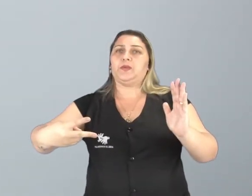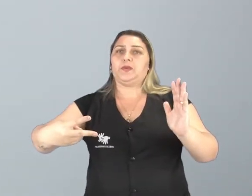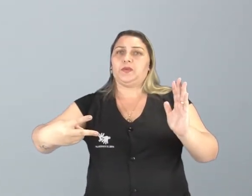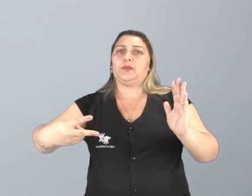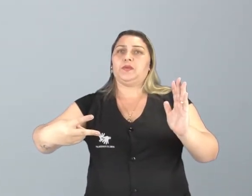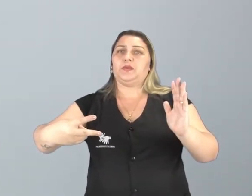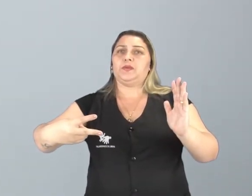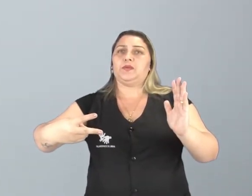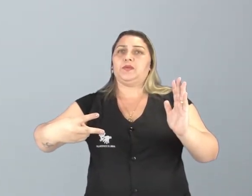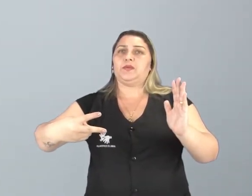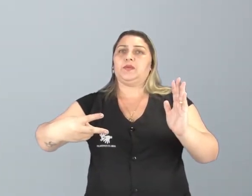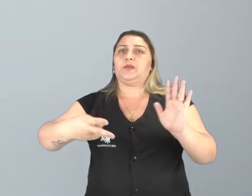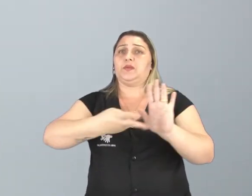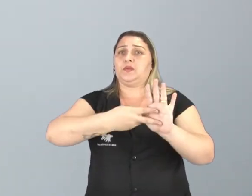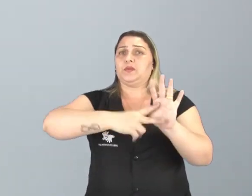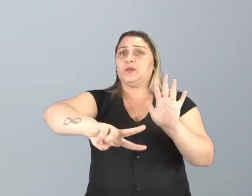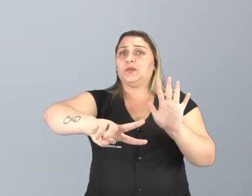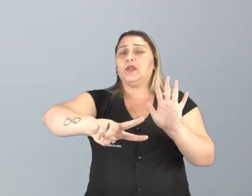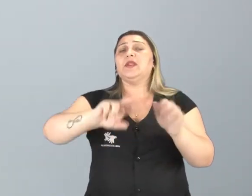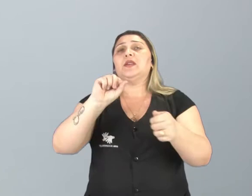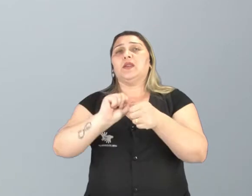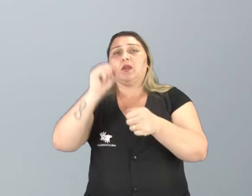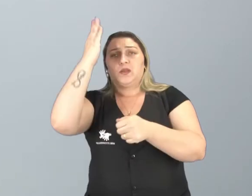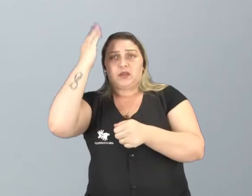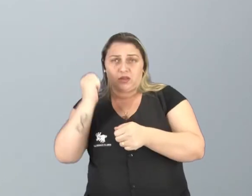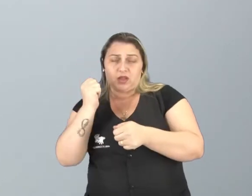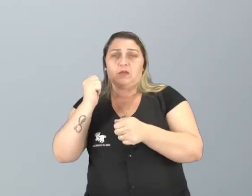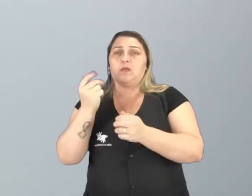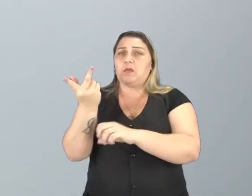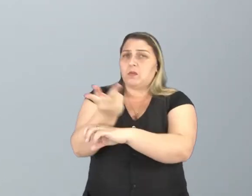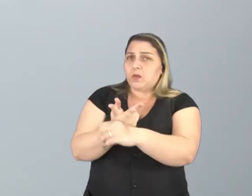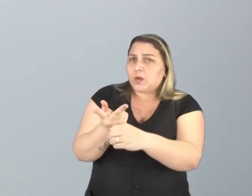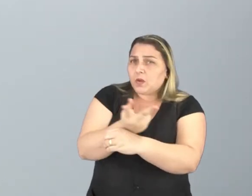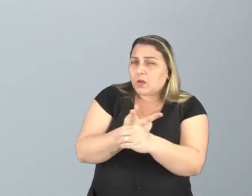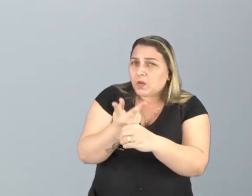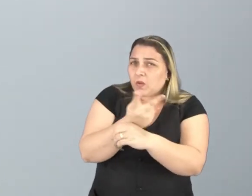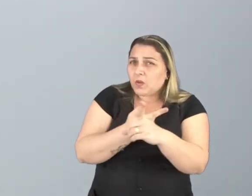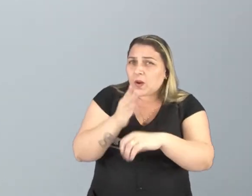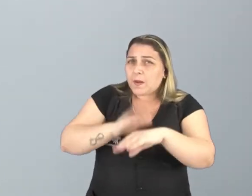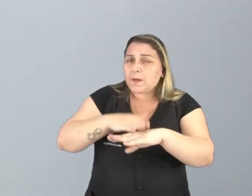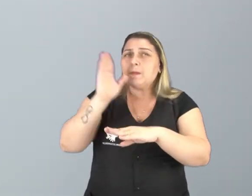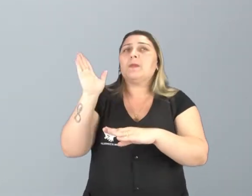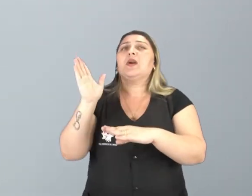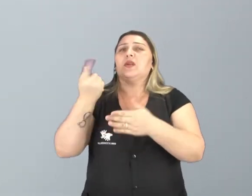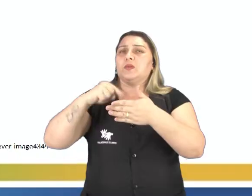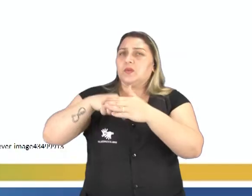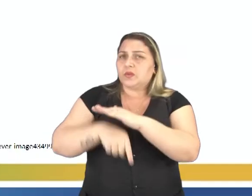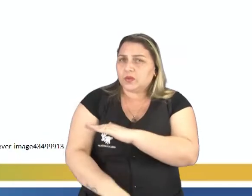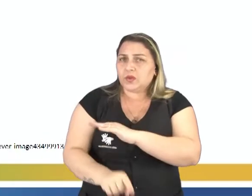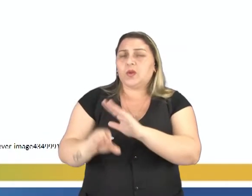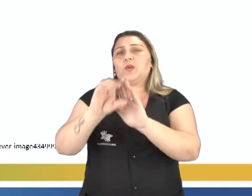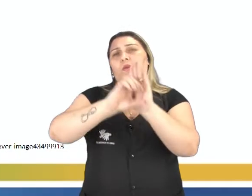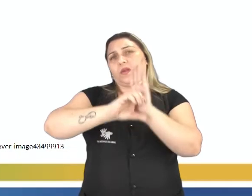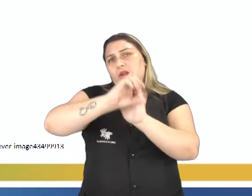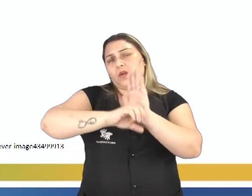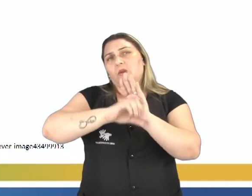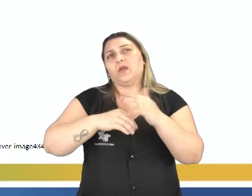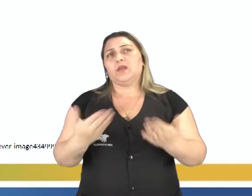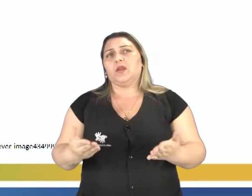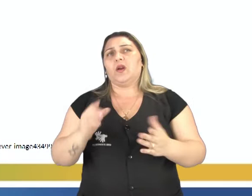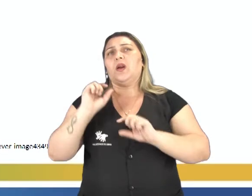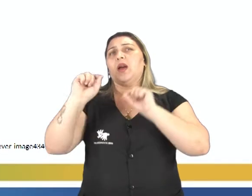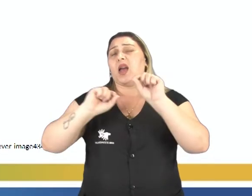souber o tema específico, eu vou procurar mais profundamente conteúdo sobre esse tema. Que é a próxima etapa,